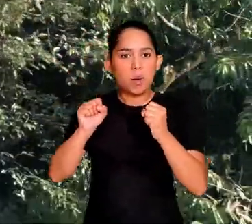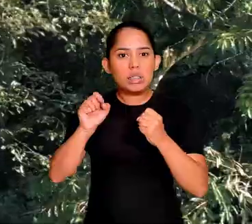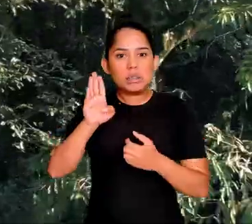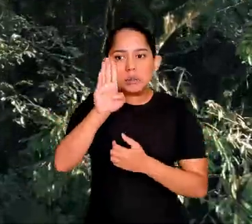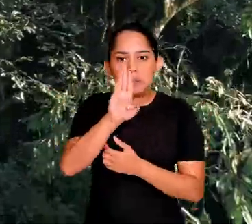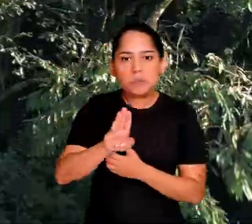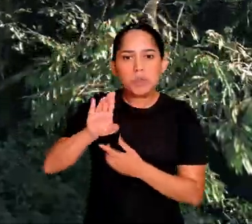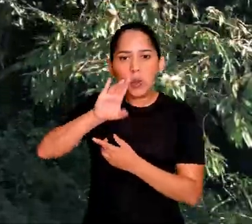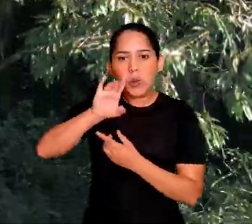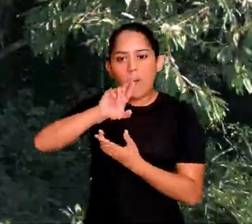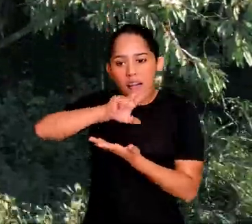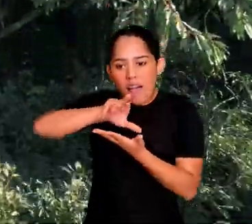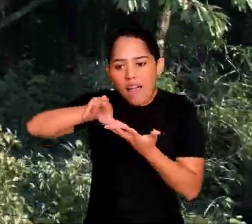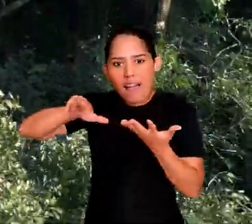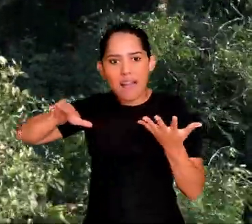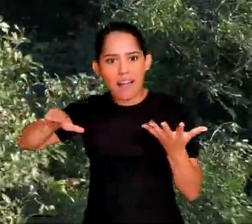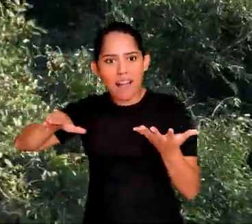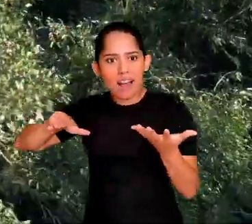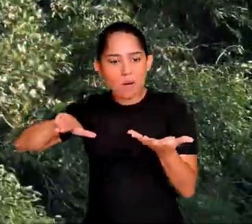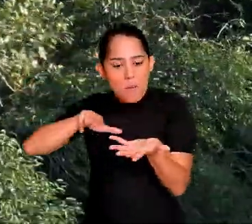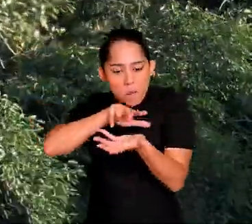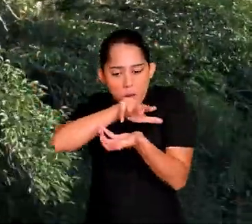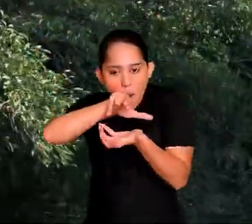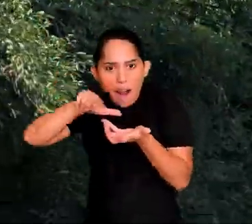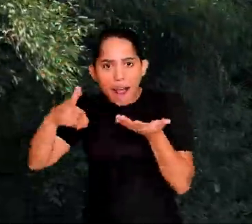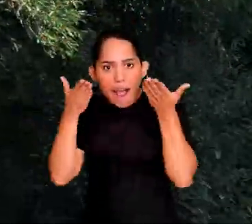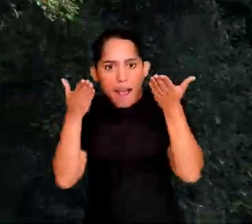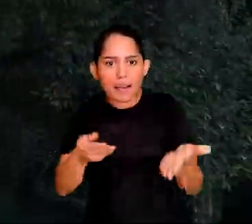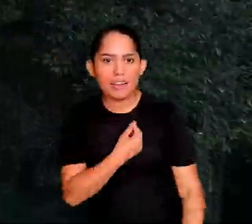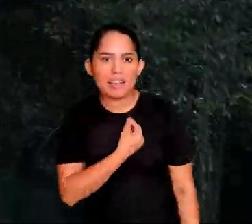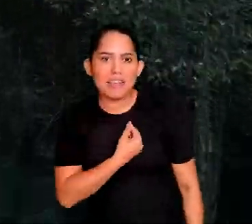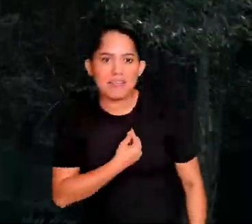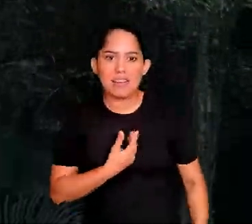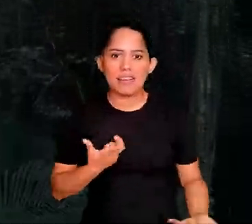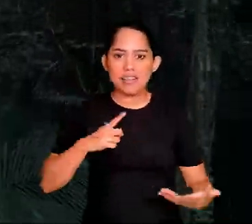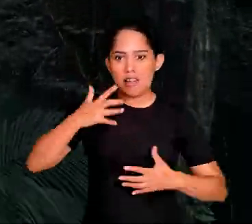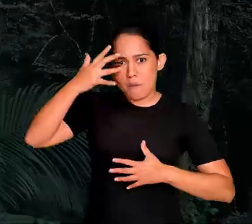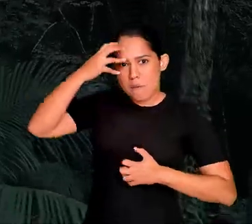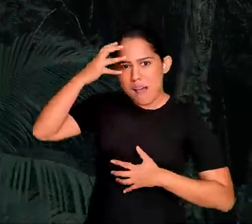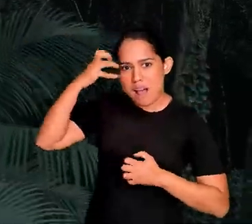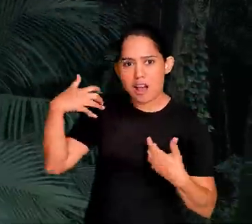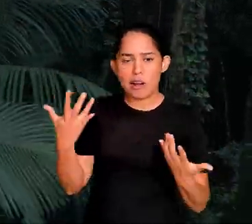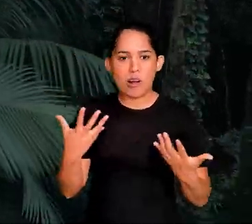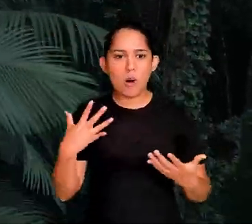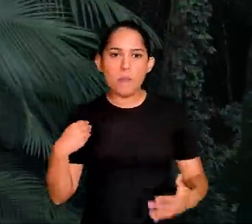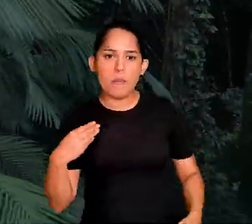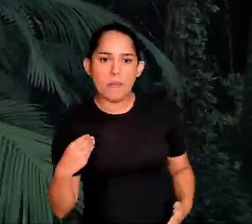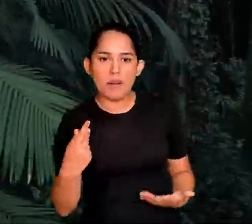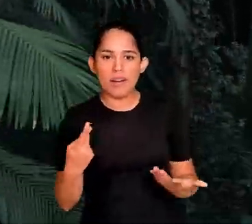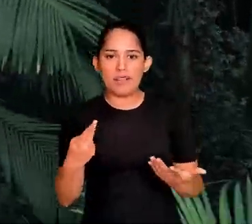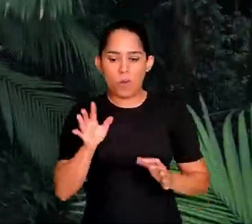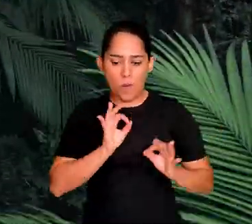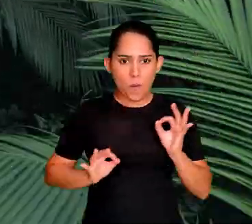das maiores biodiversidades do planeta Terra está aqui. Assim como a gente sabe que estão os maiores macacos das Américas, os mamíferos